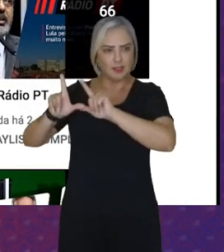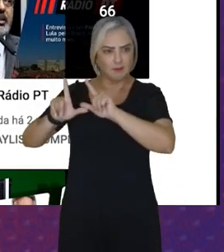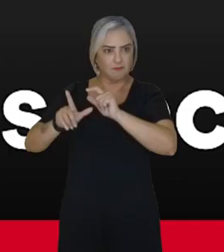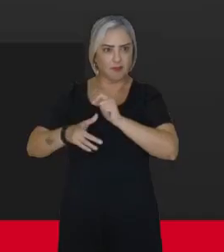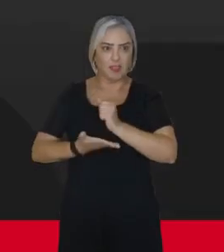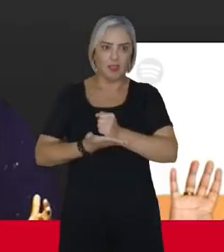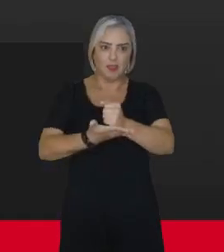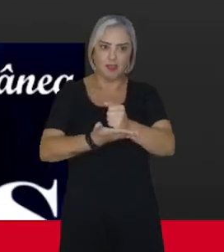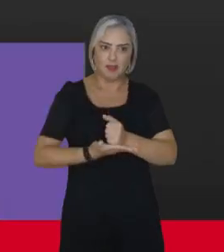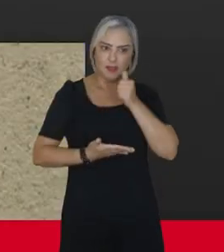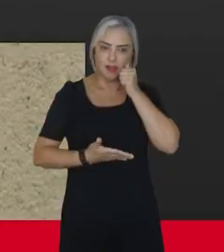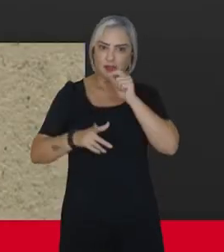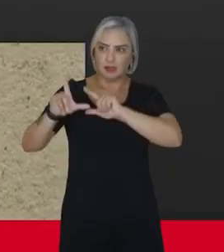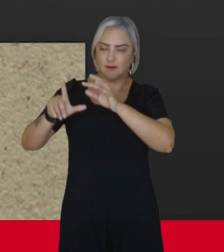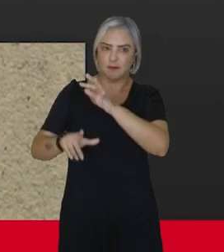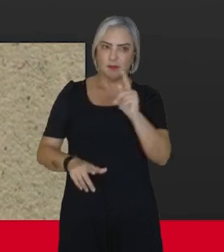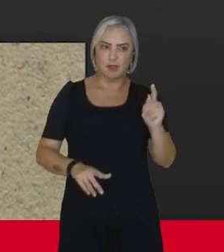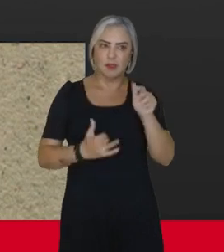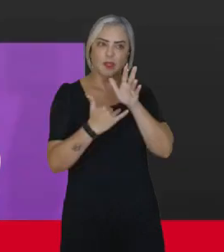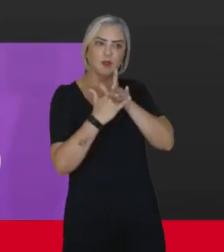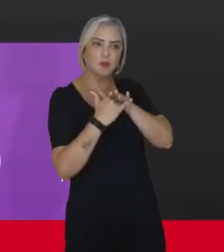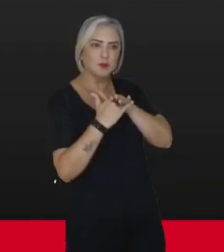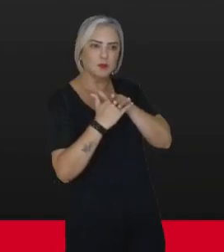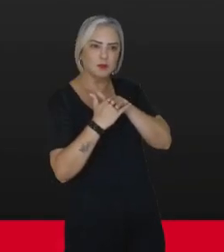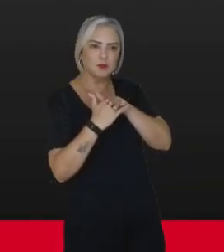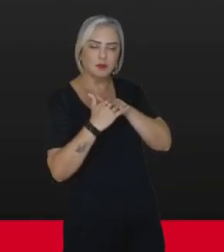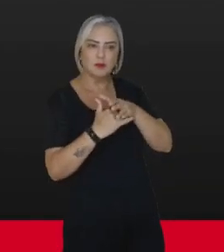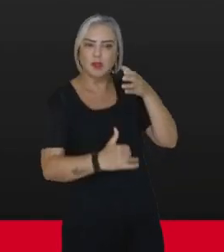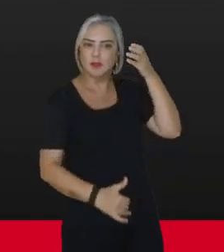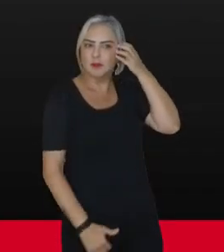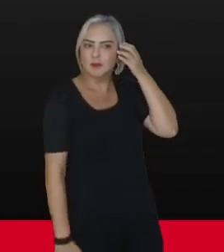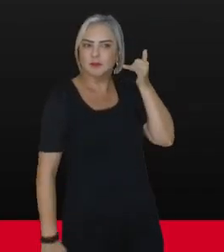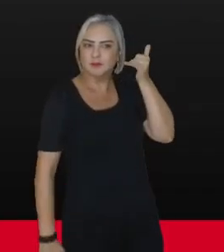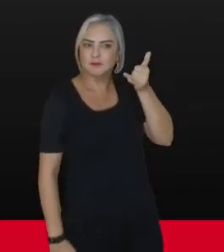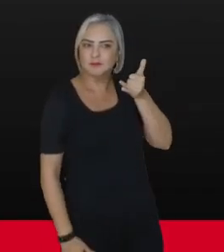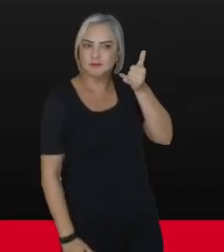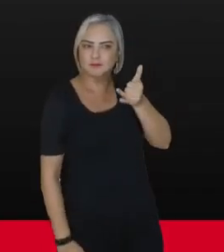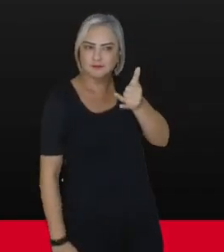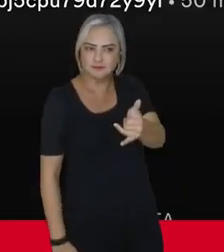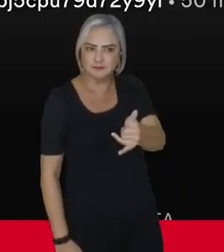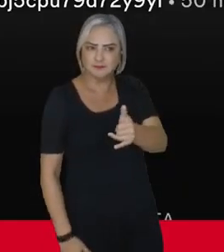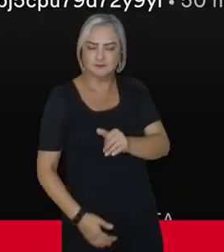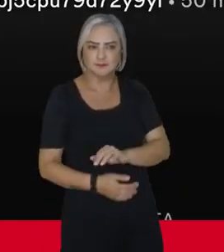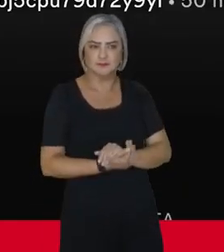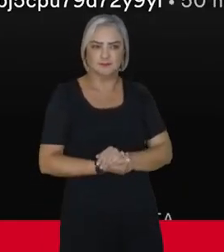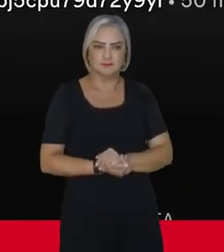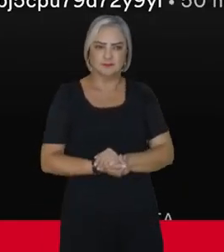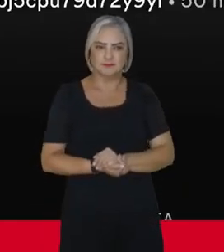Formação no canal da TV PT, no YouTube e em formato de podcast no Spotify.